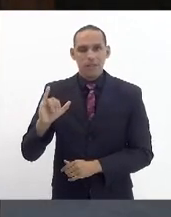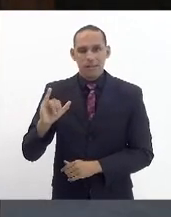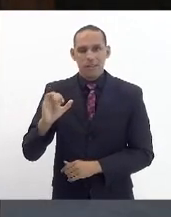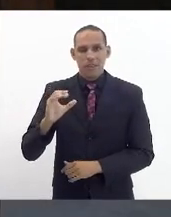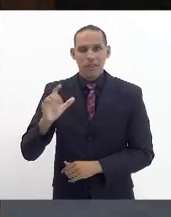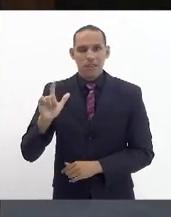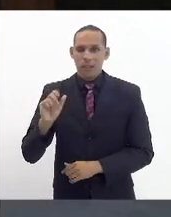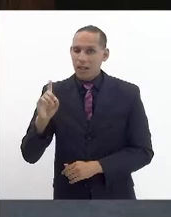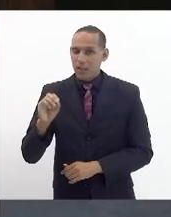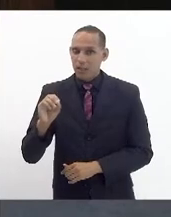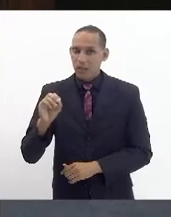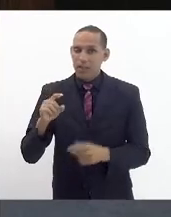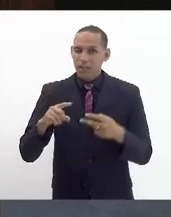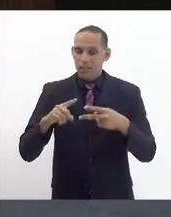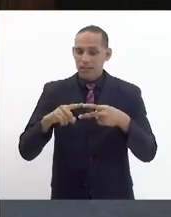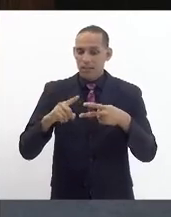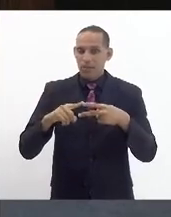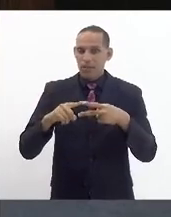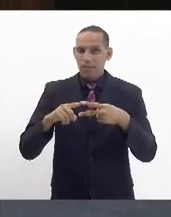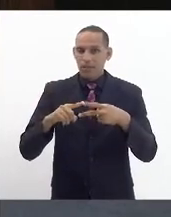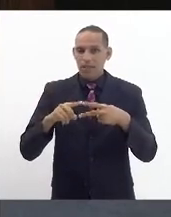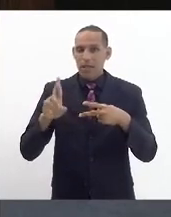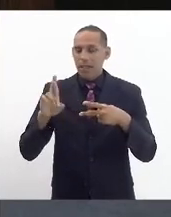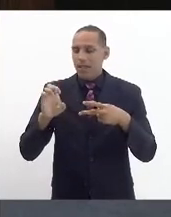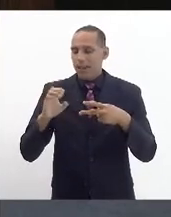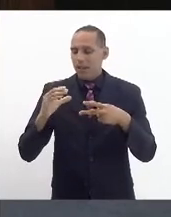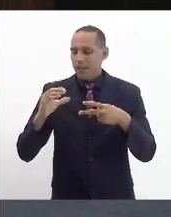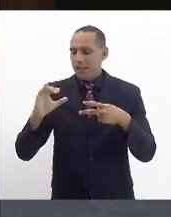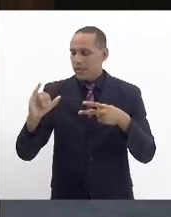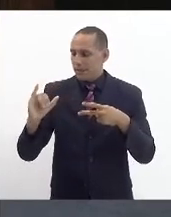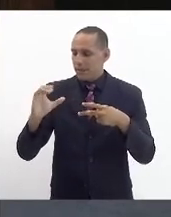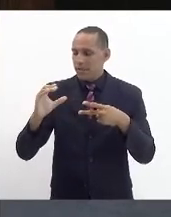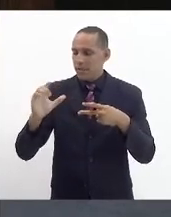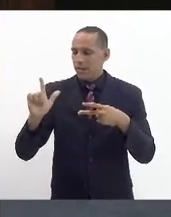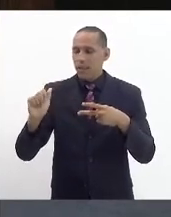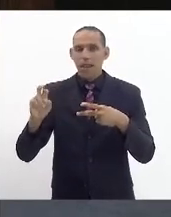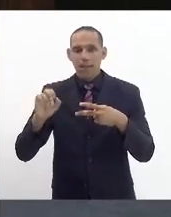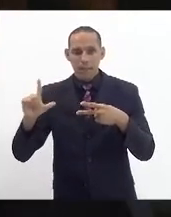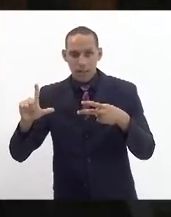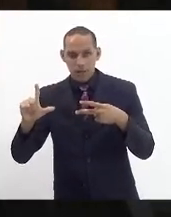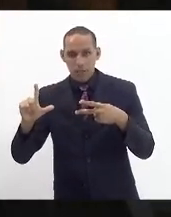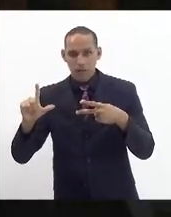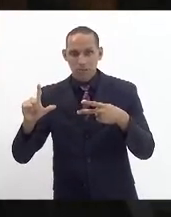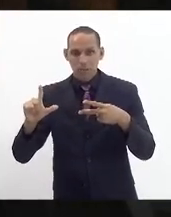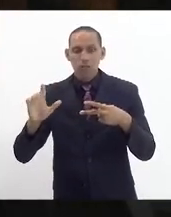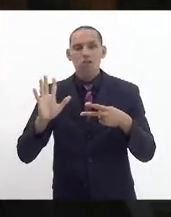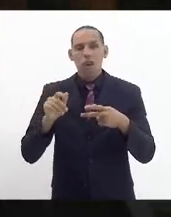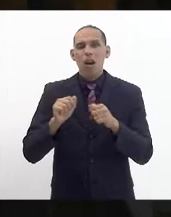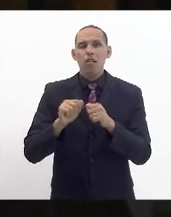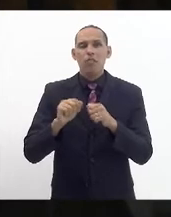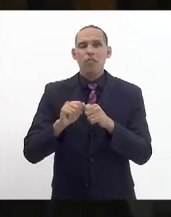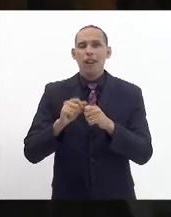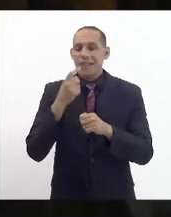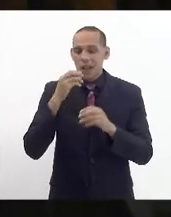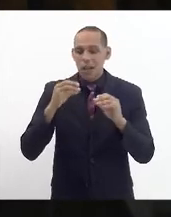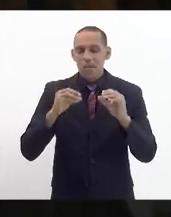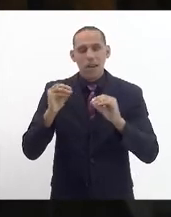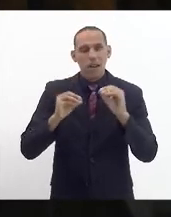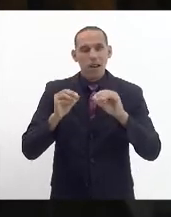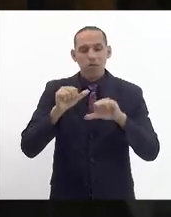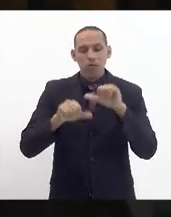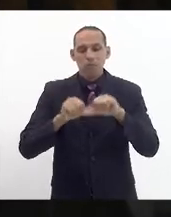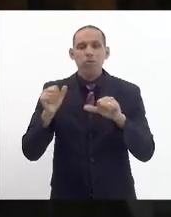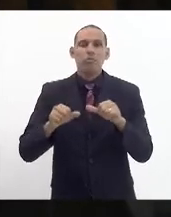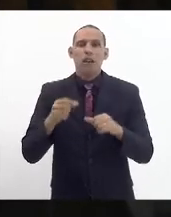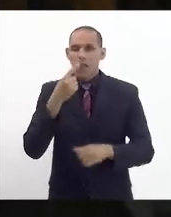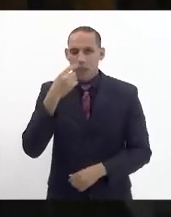entre reciclável e reciclado. Reciclado é o que efetivamente foi reciclado. Ou seja, você jogou o plástico no chão, virou lixo. Você jogou o